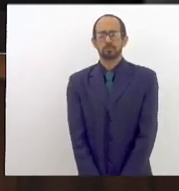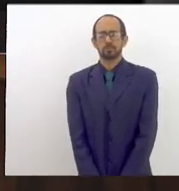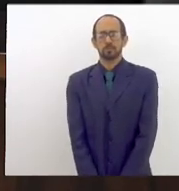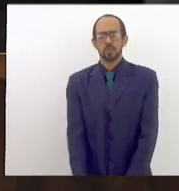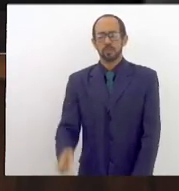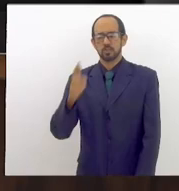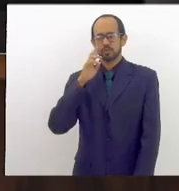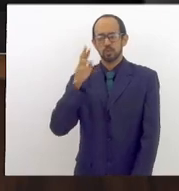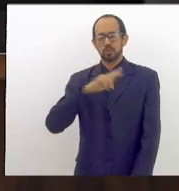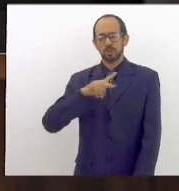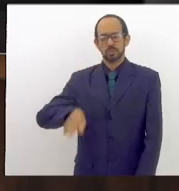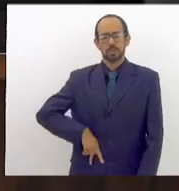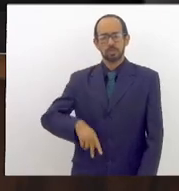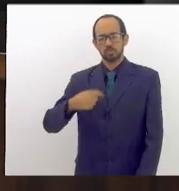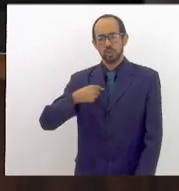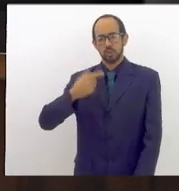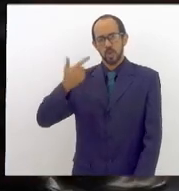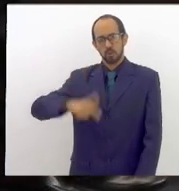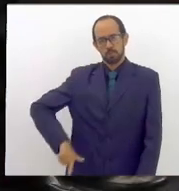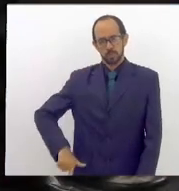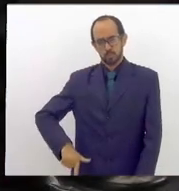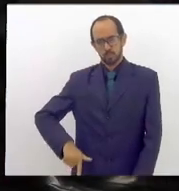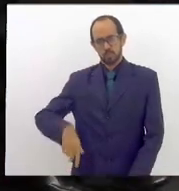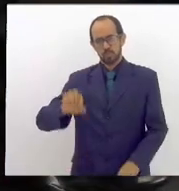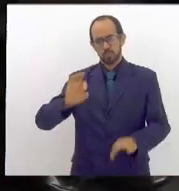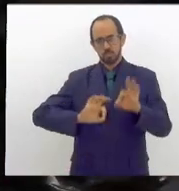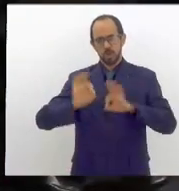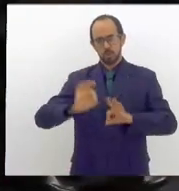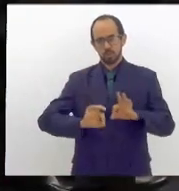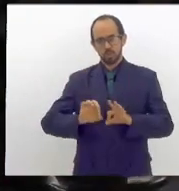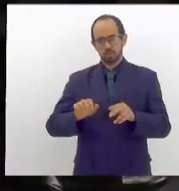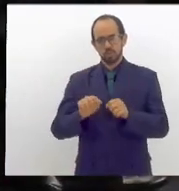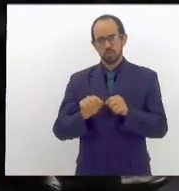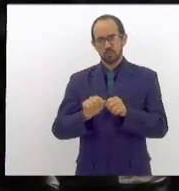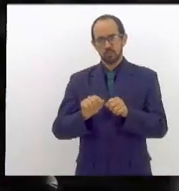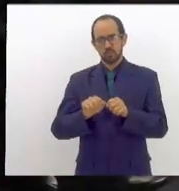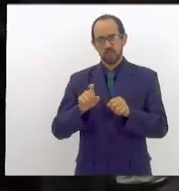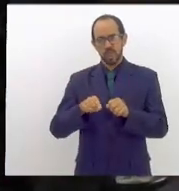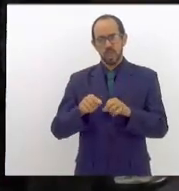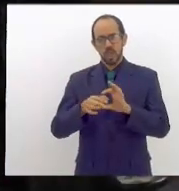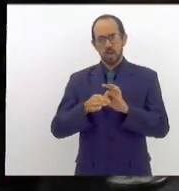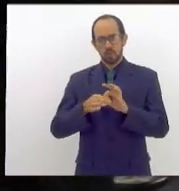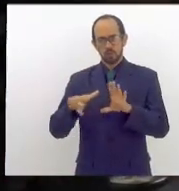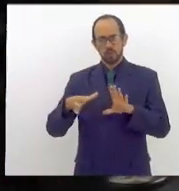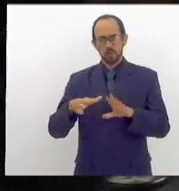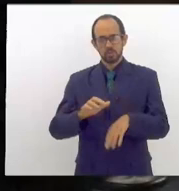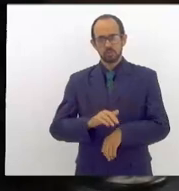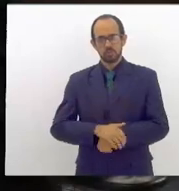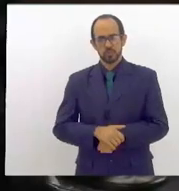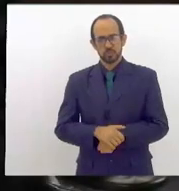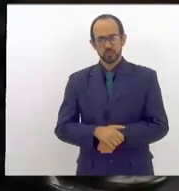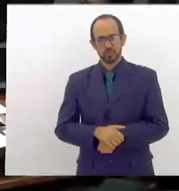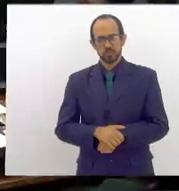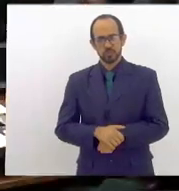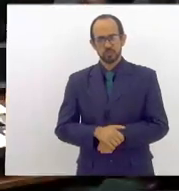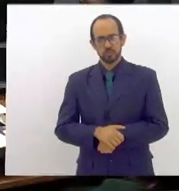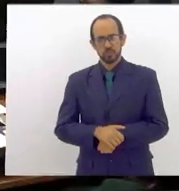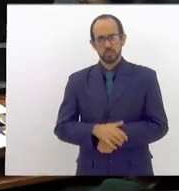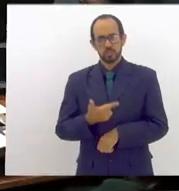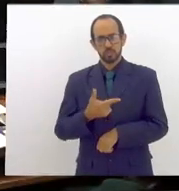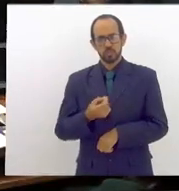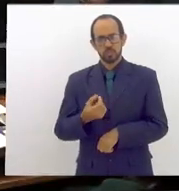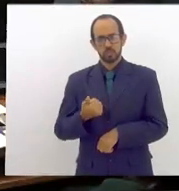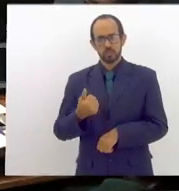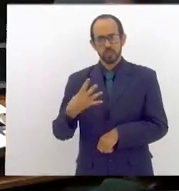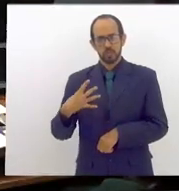senhor presidente Eu repito que o projeto que fez o acordo de autorizativo que desde 2014 não se